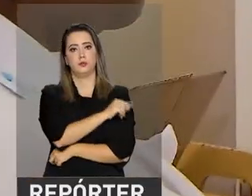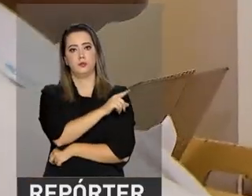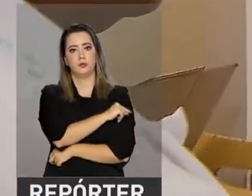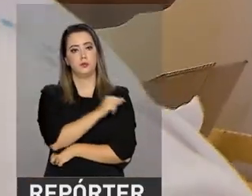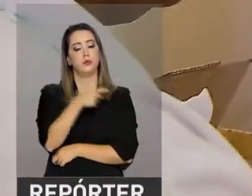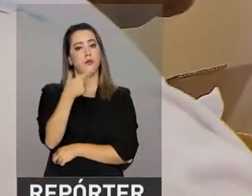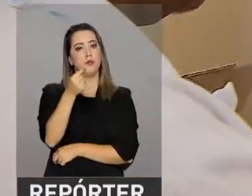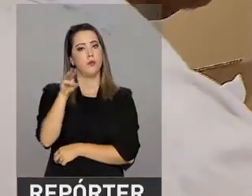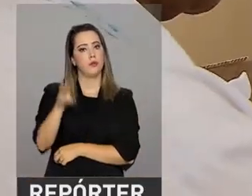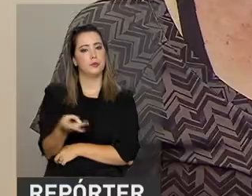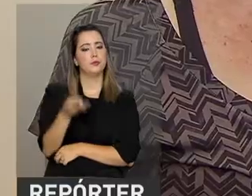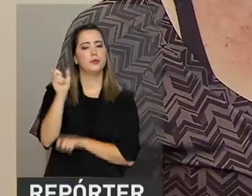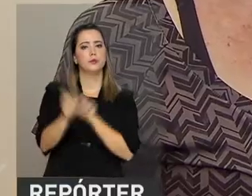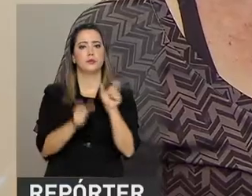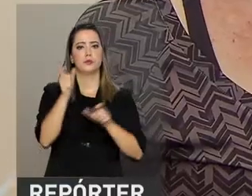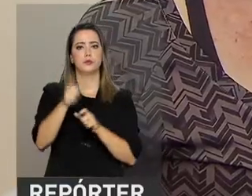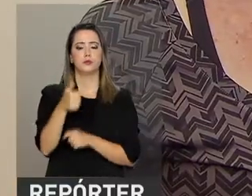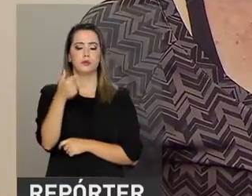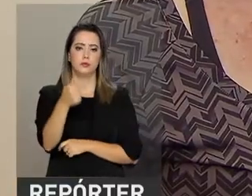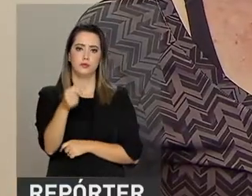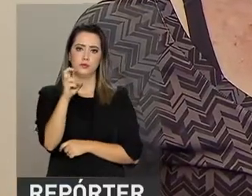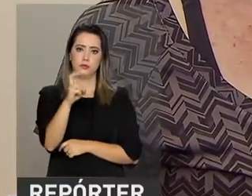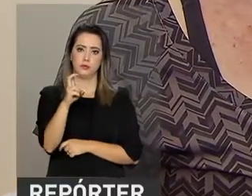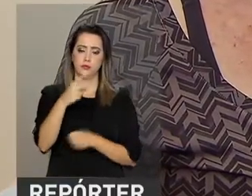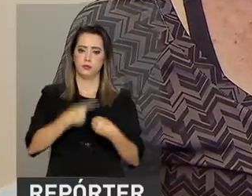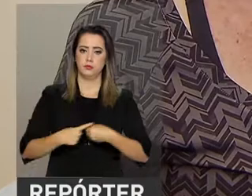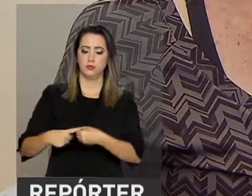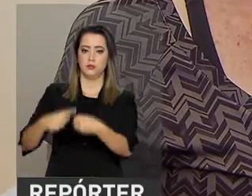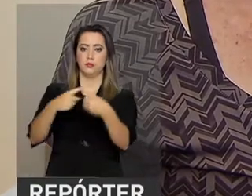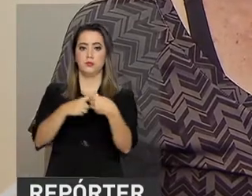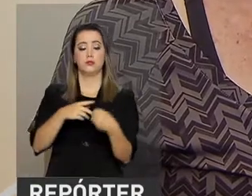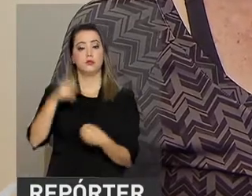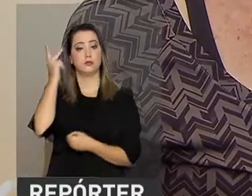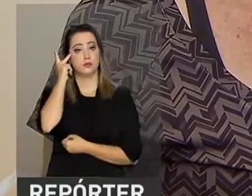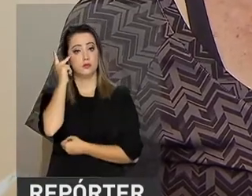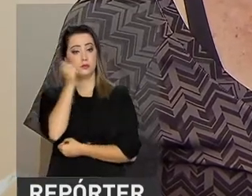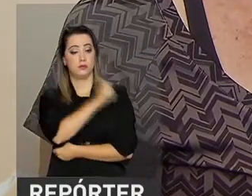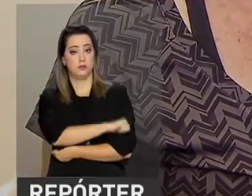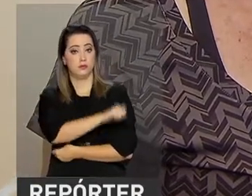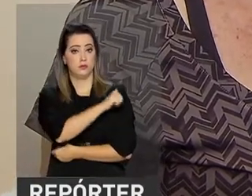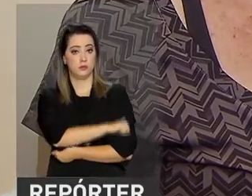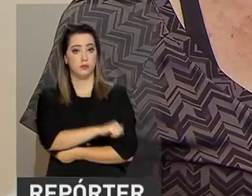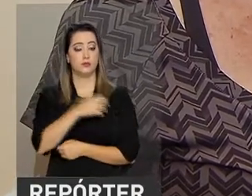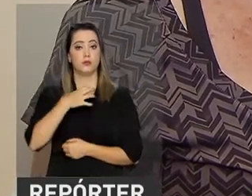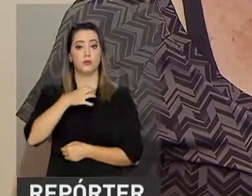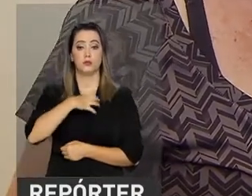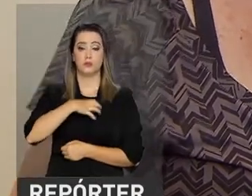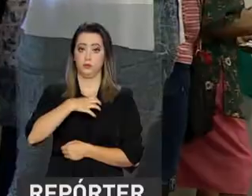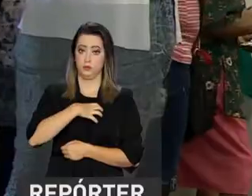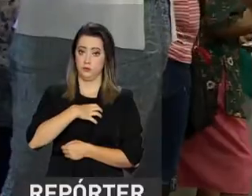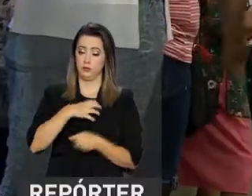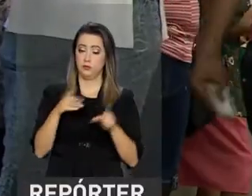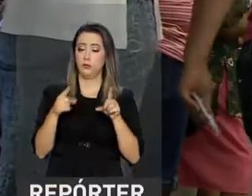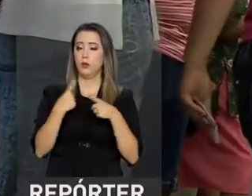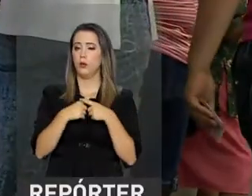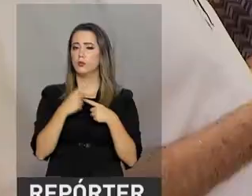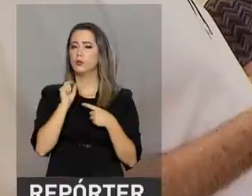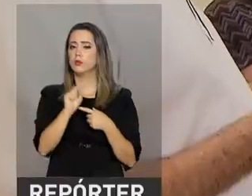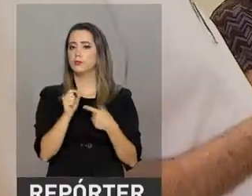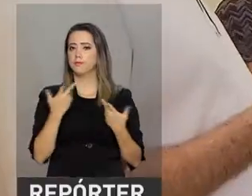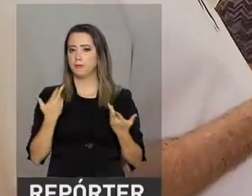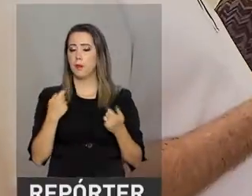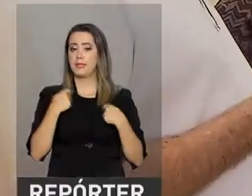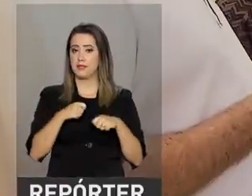de 75 municípios dos estados de são paulo e rio de janeiro e bahia para isso o governo vai